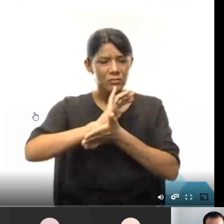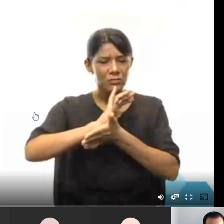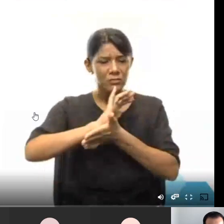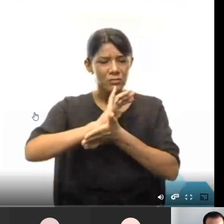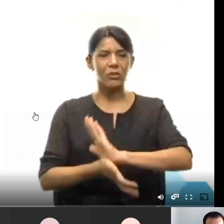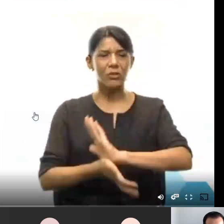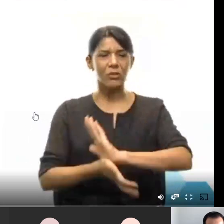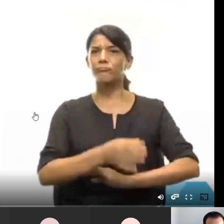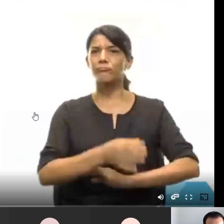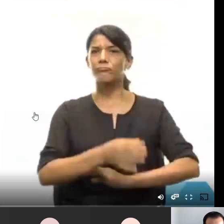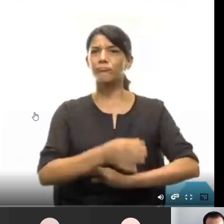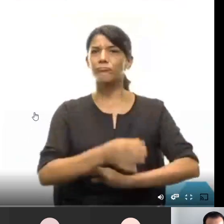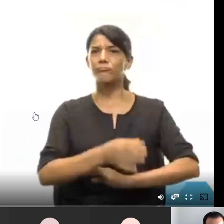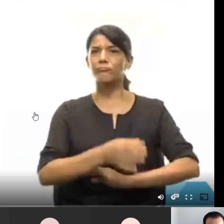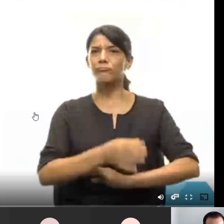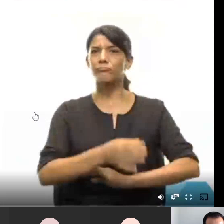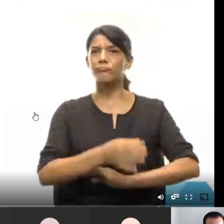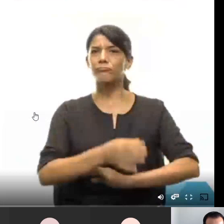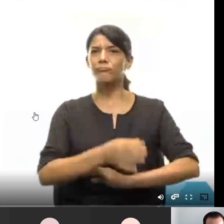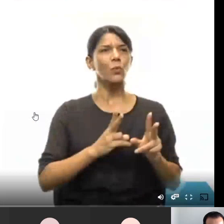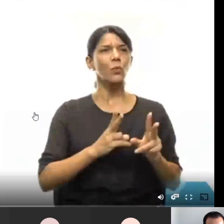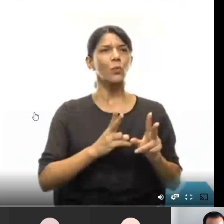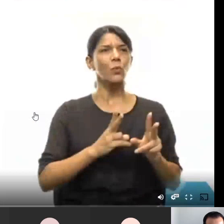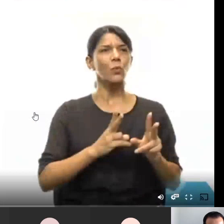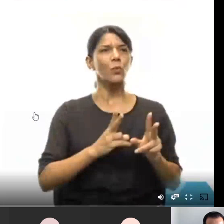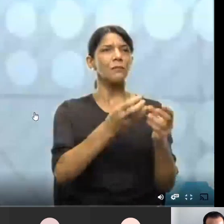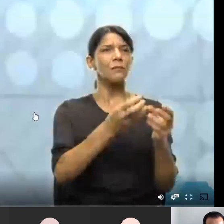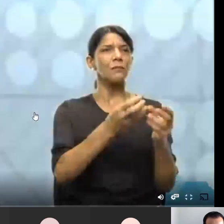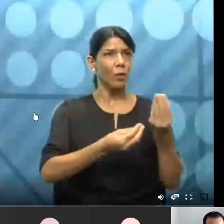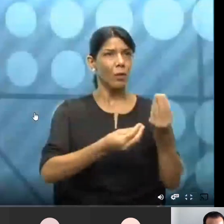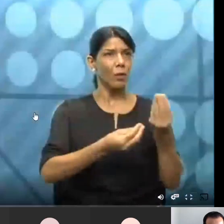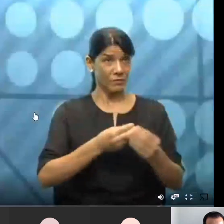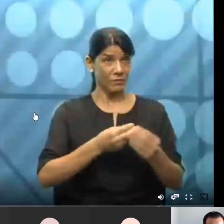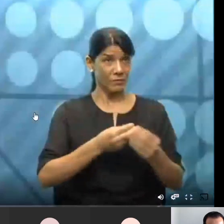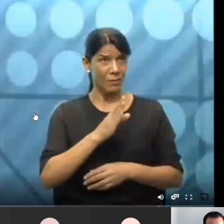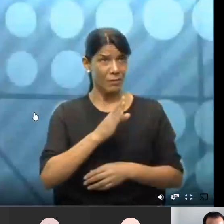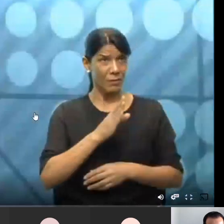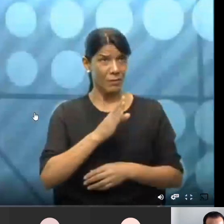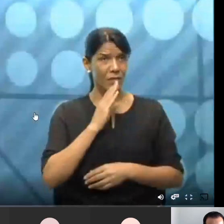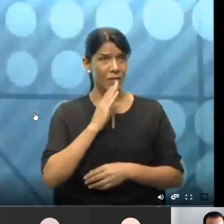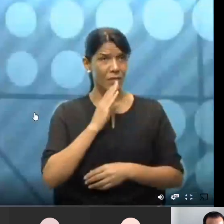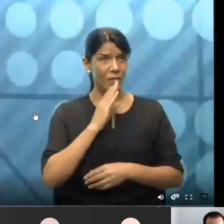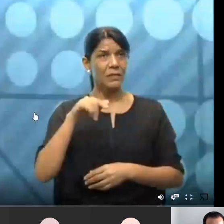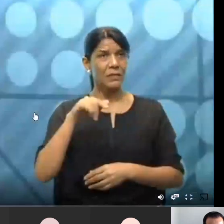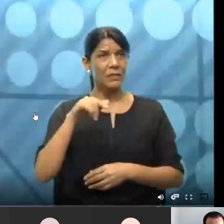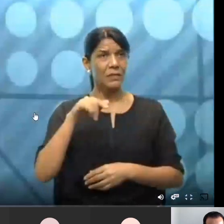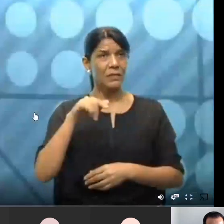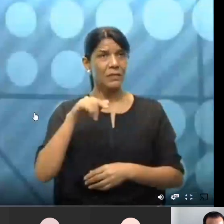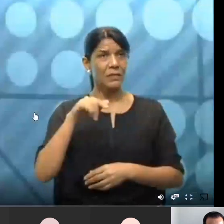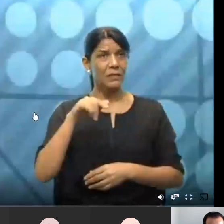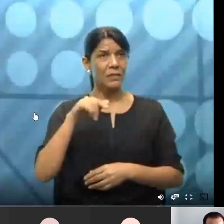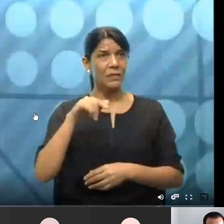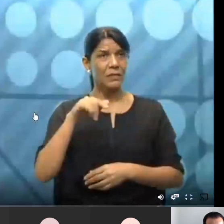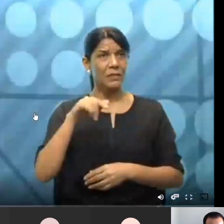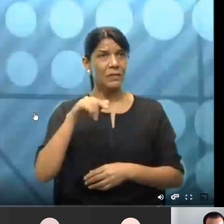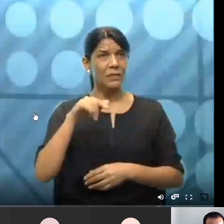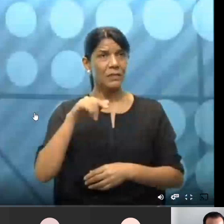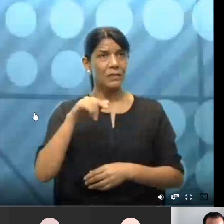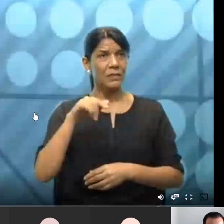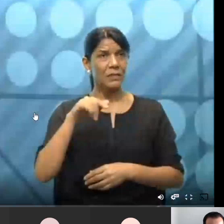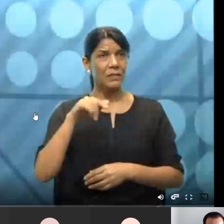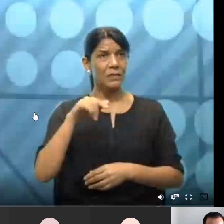Vocês provavelmente já ouviram falar da quimioterapia. E a quimioterapia é uma ferramenta muito